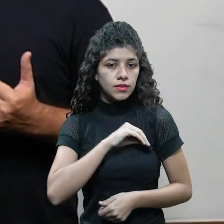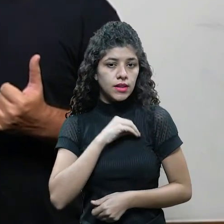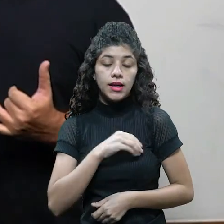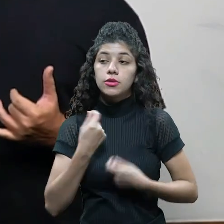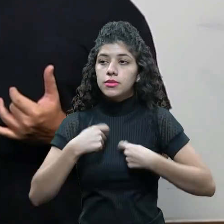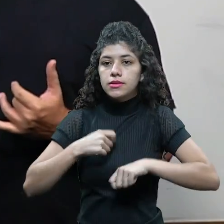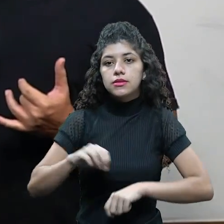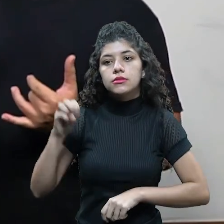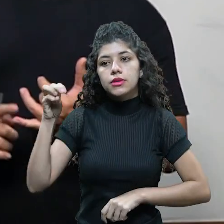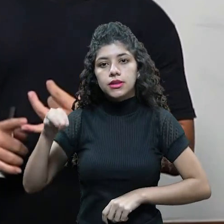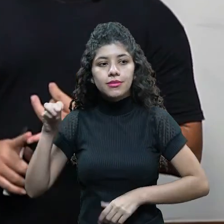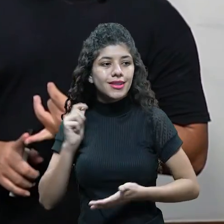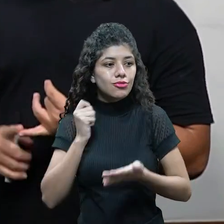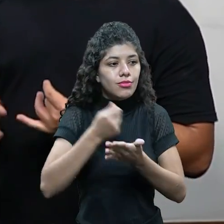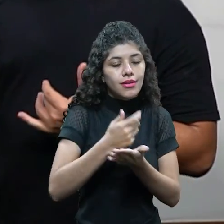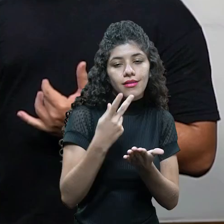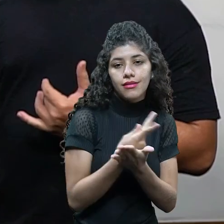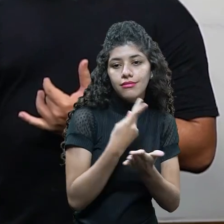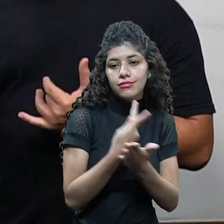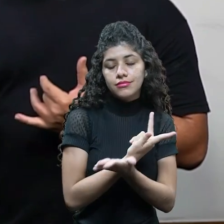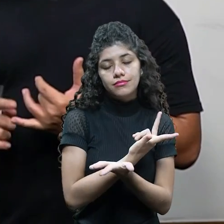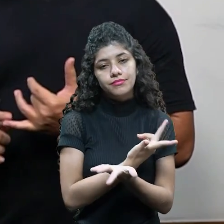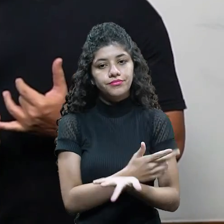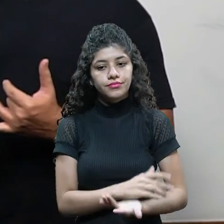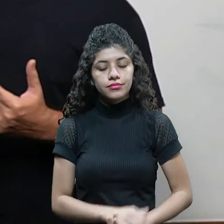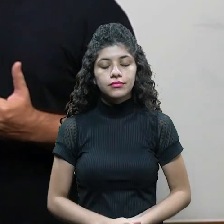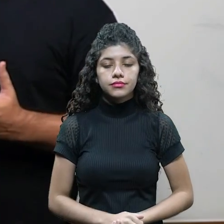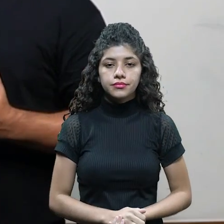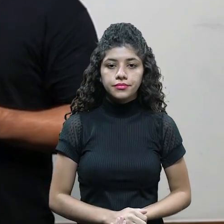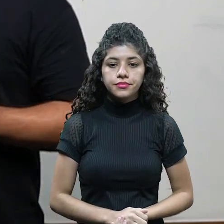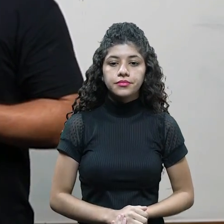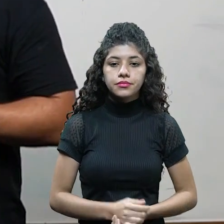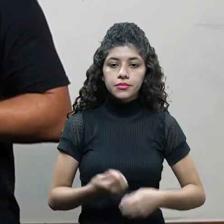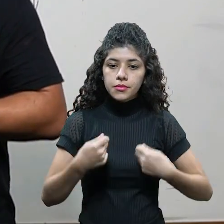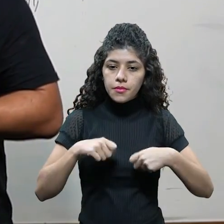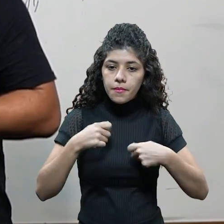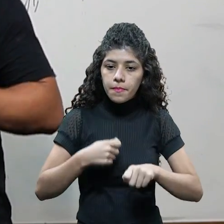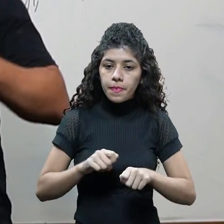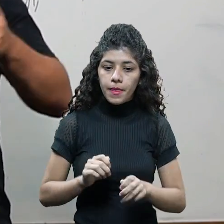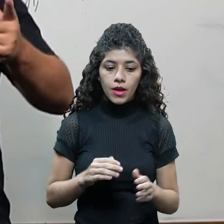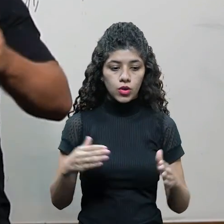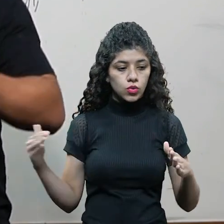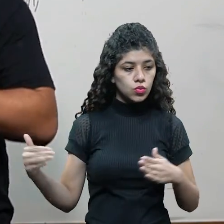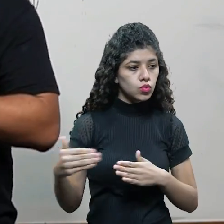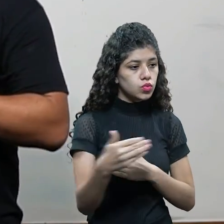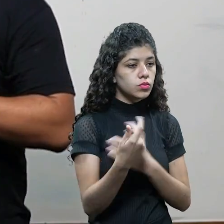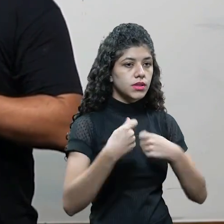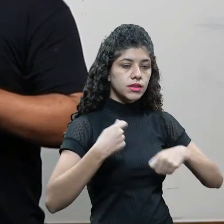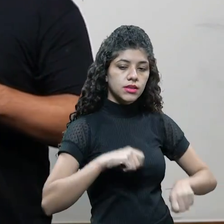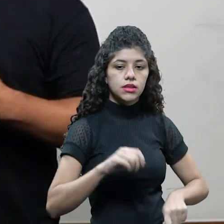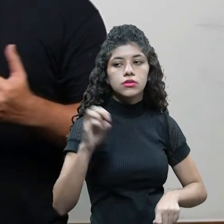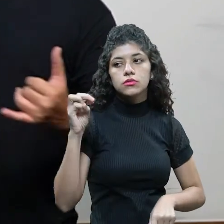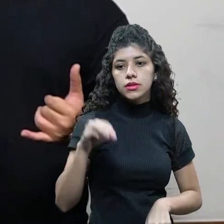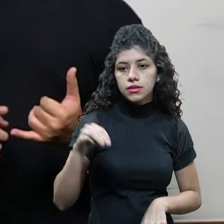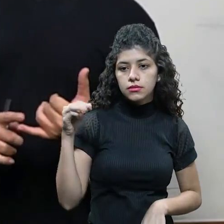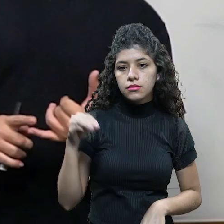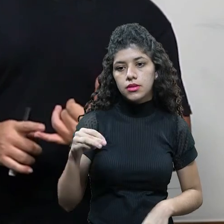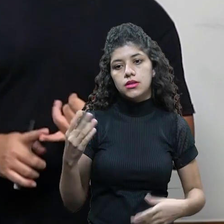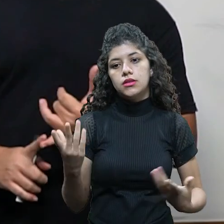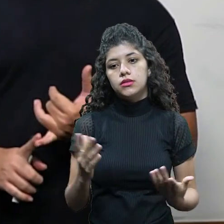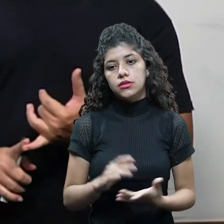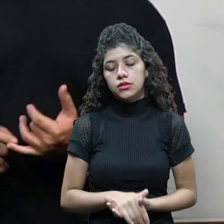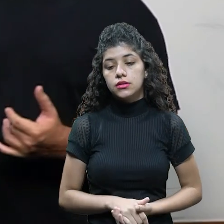eu não tiver noção matemática, eu vou pagar algo errado, não vou calcular o meu orçamento de forma correta. Se eu for atravessar uma avenida via um carro, se eu não tiver uma noção matemática, eu vou